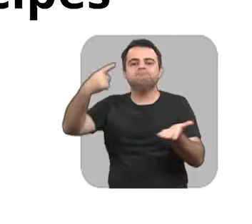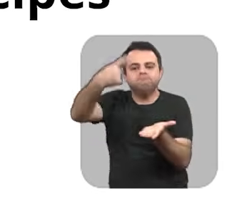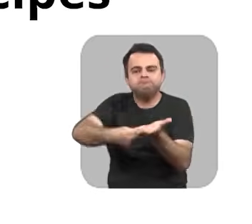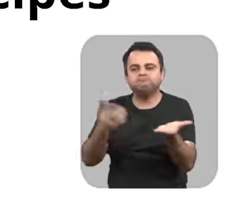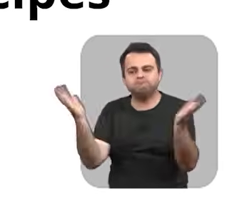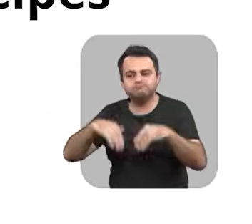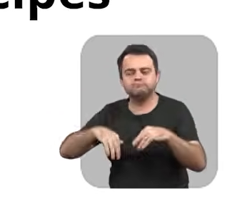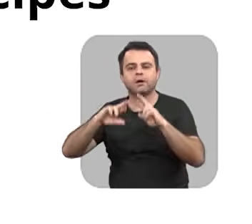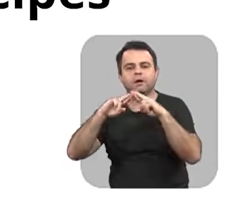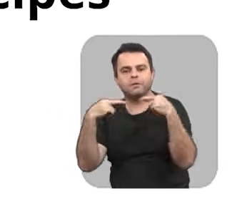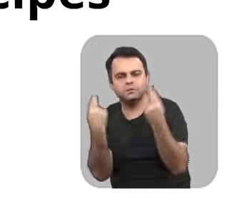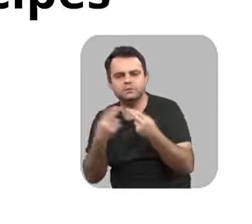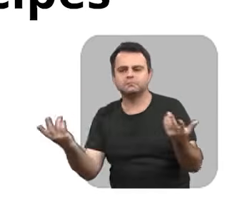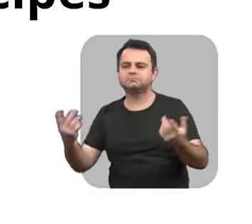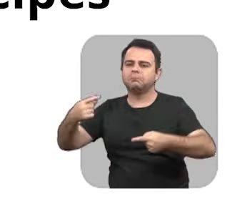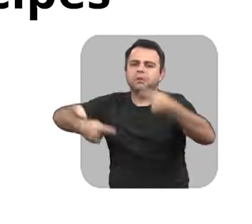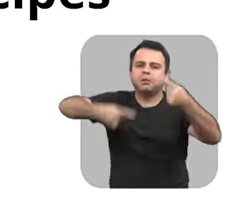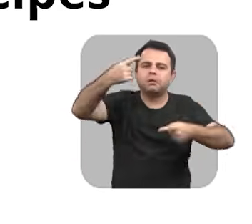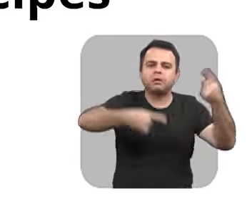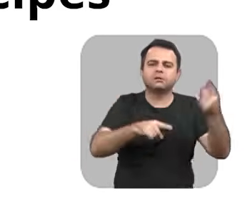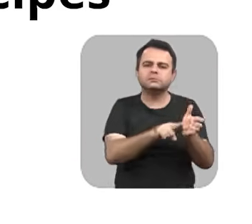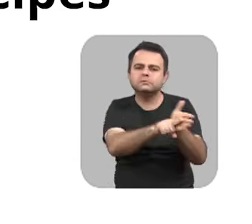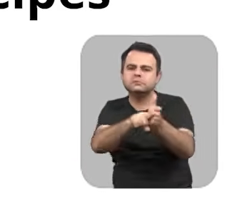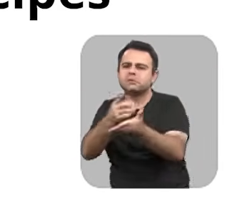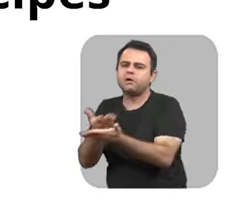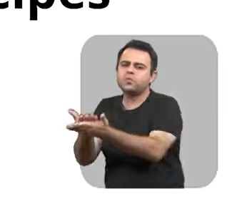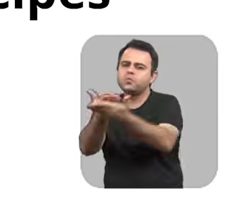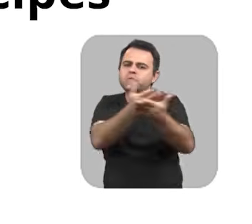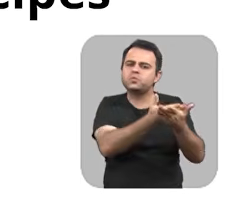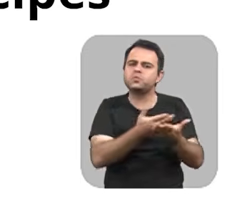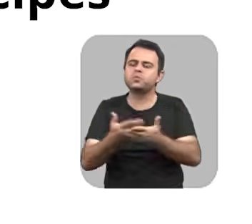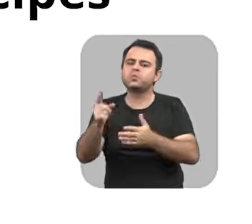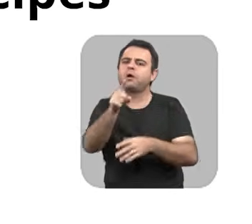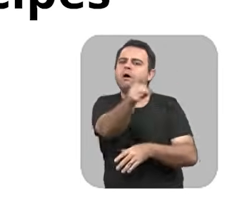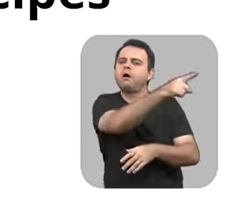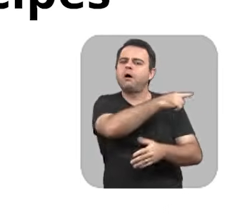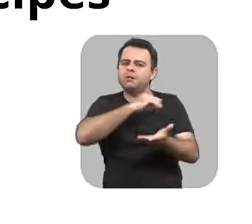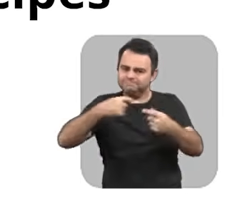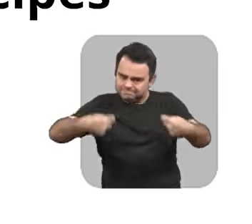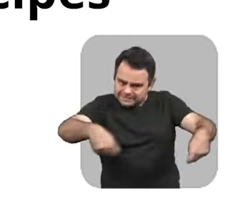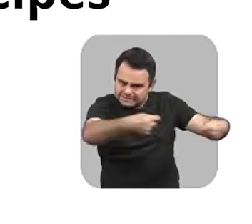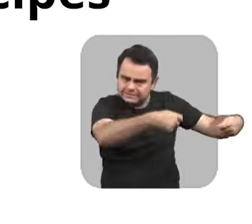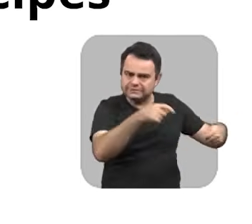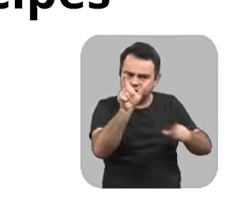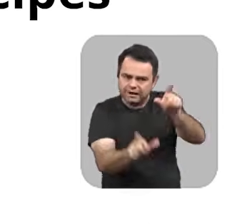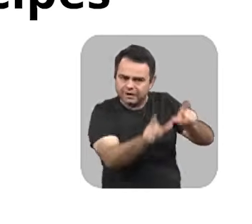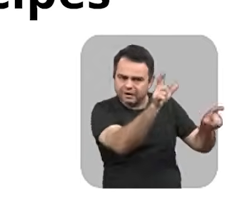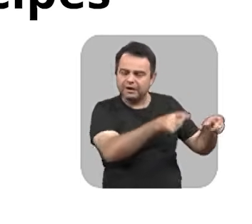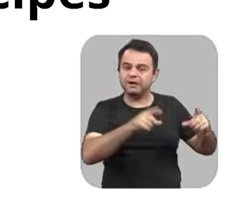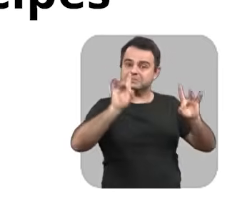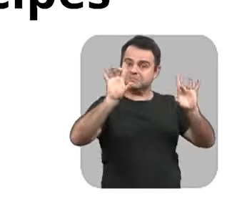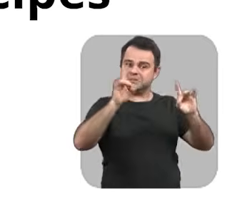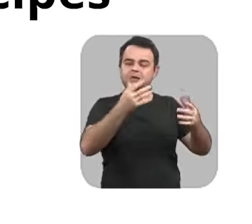reuniões, discussões e estudos para debater as demandas trazidas por especialistas e munícipes.